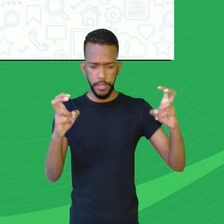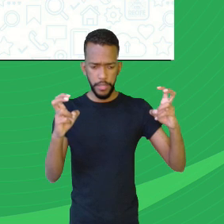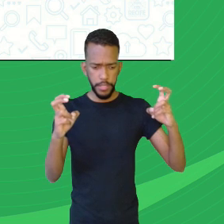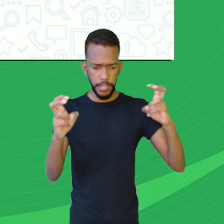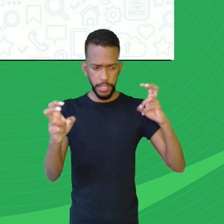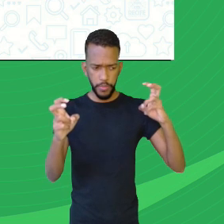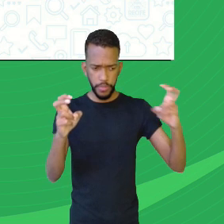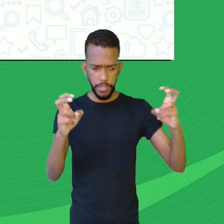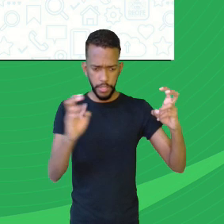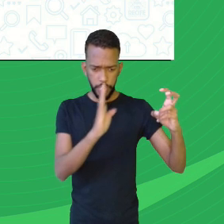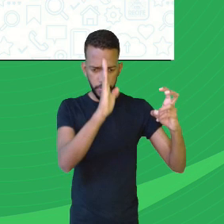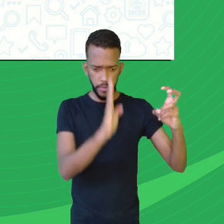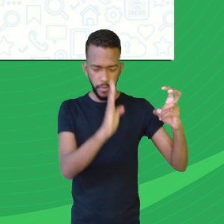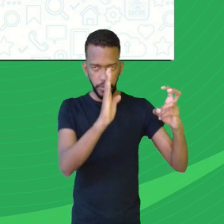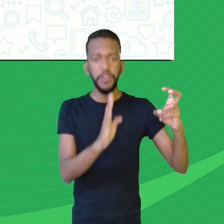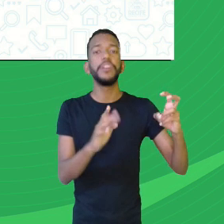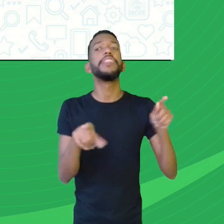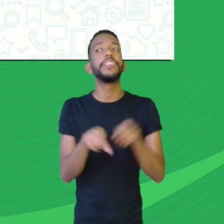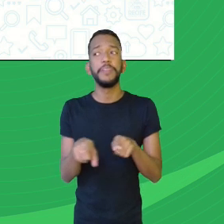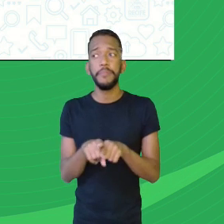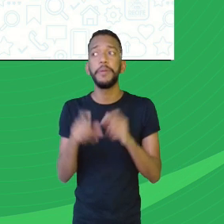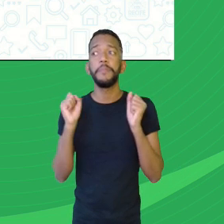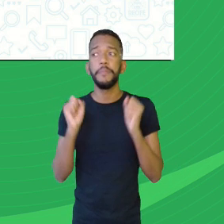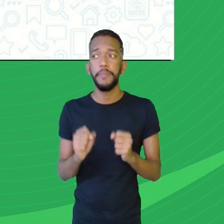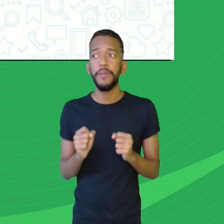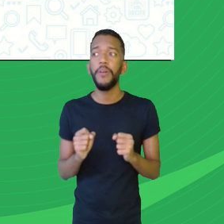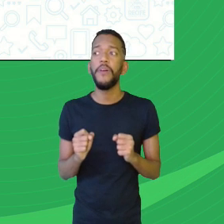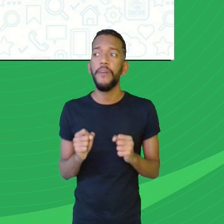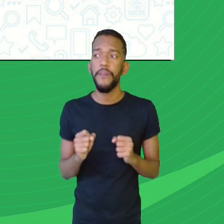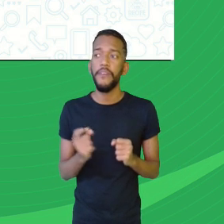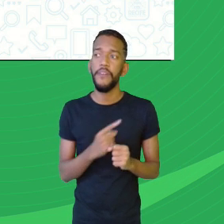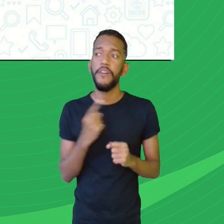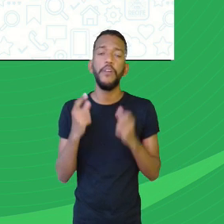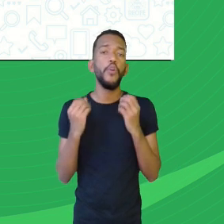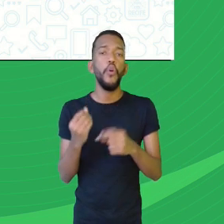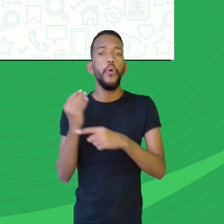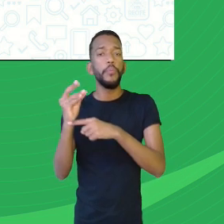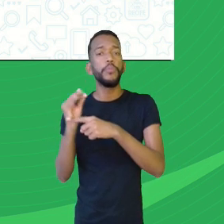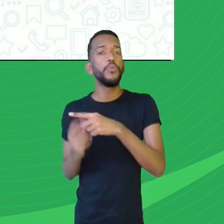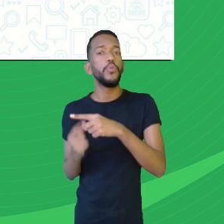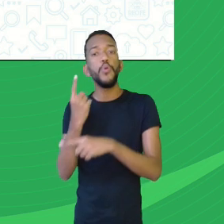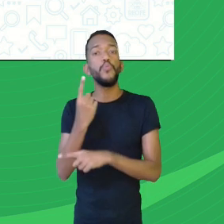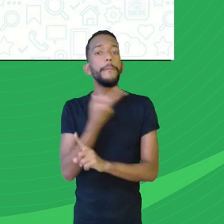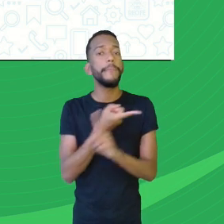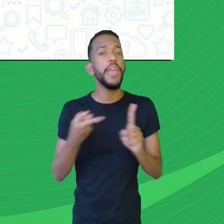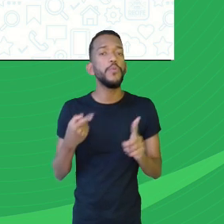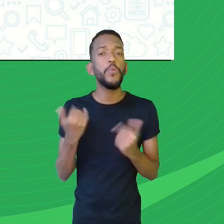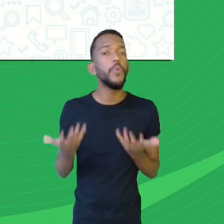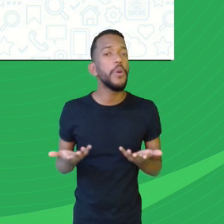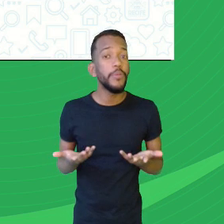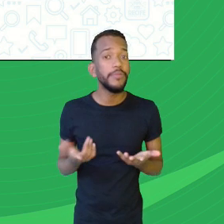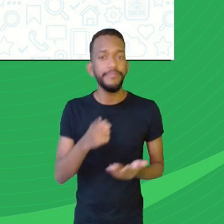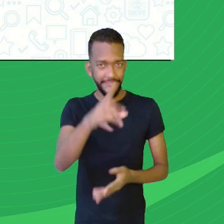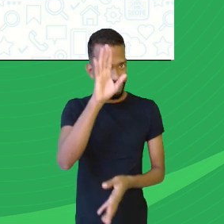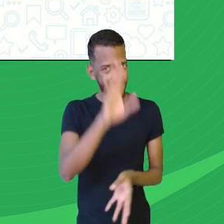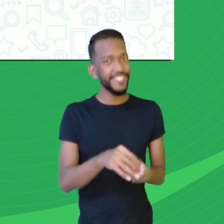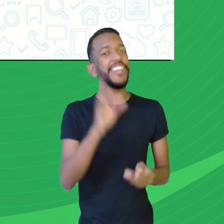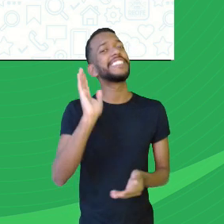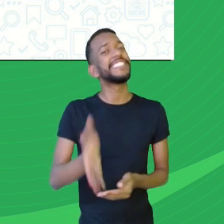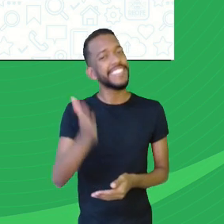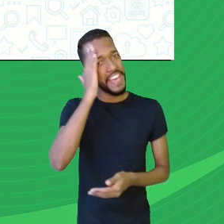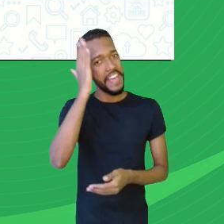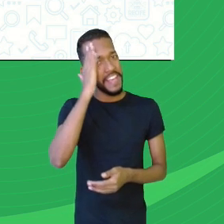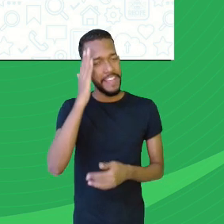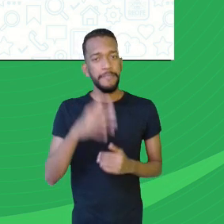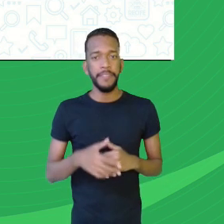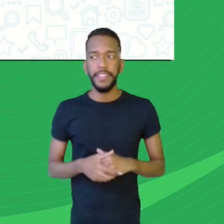dizer que ela pintou 1/2 do inteiro. E como representamos a fração 1/2, vocês já sabem, não